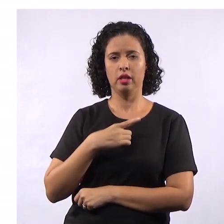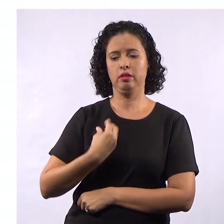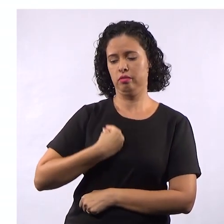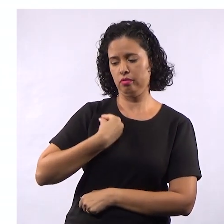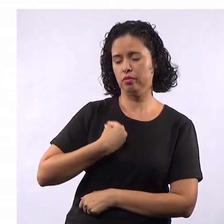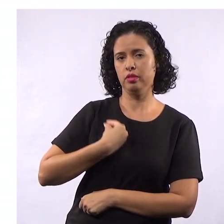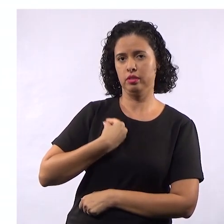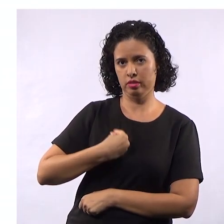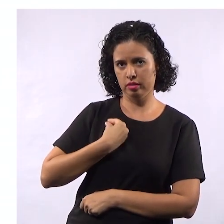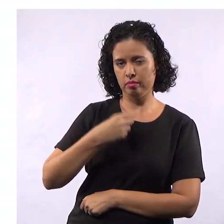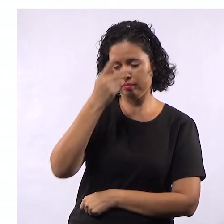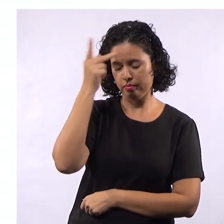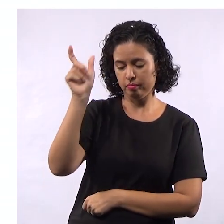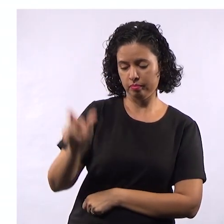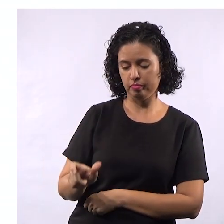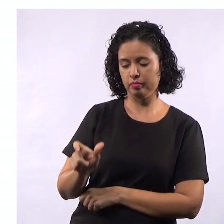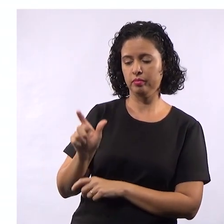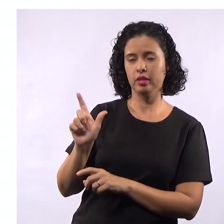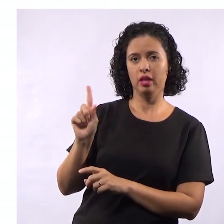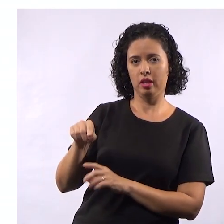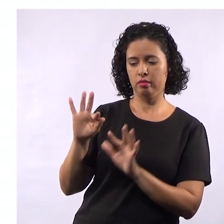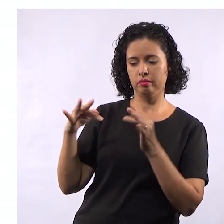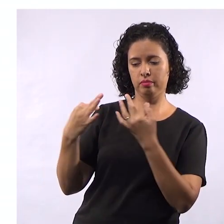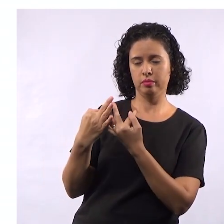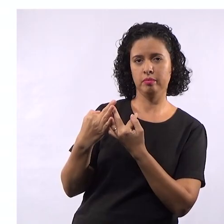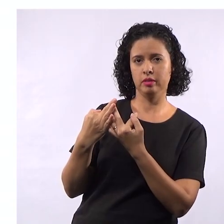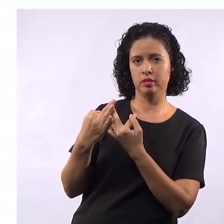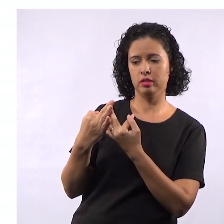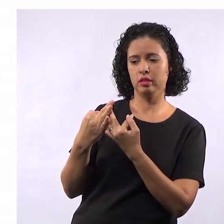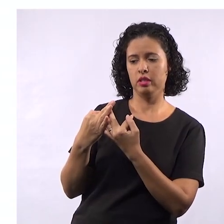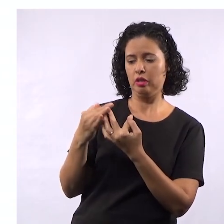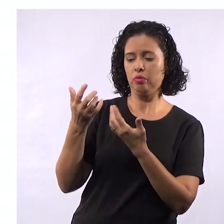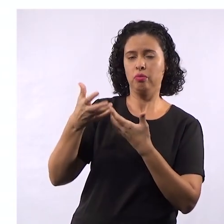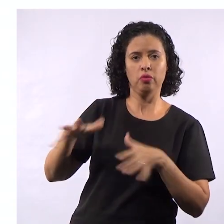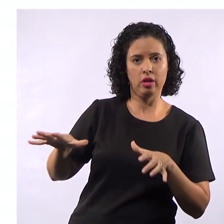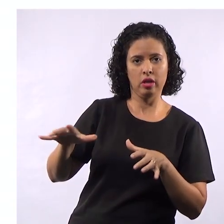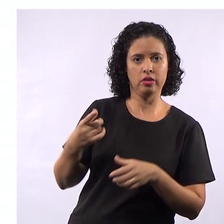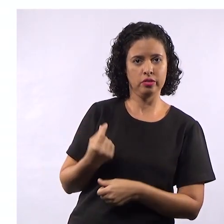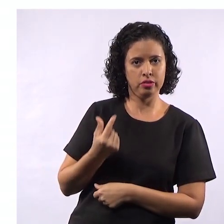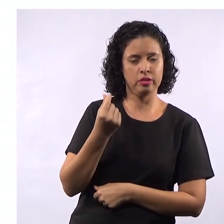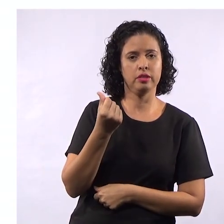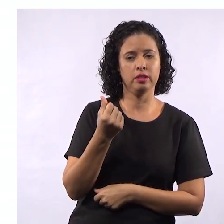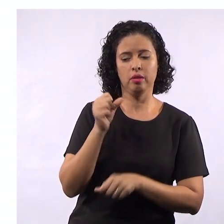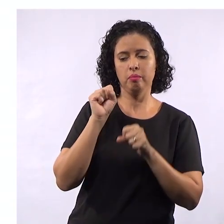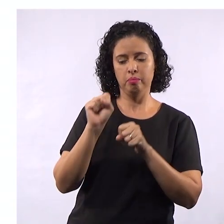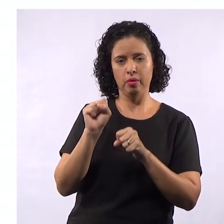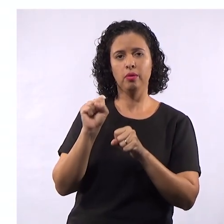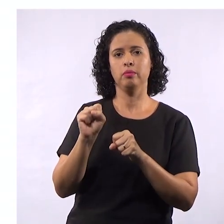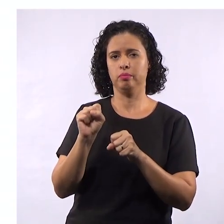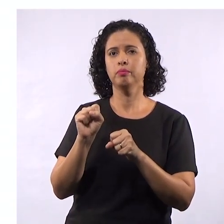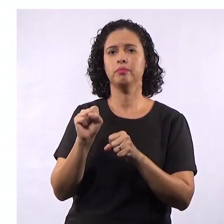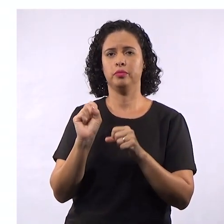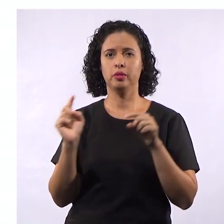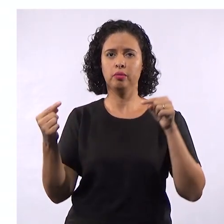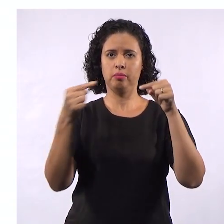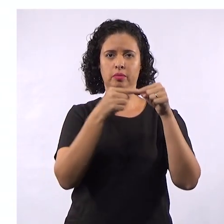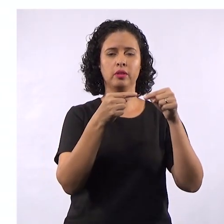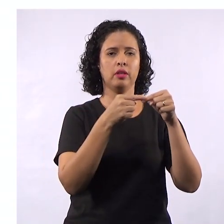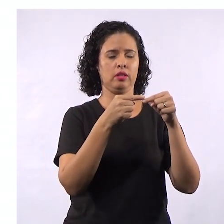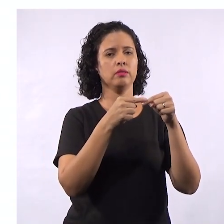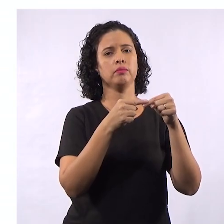está dizendo que não teve culpa, você vai para a justiça para fazer. Então, ele pode estar aqui, ó, no polo passivo, né? O polo passivo é aquele